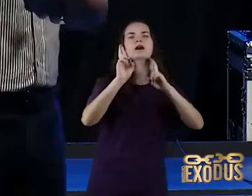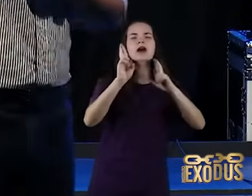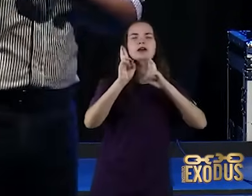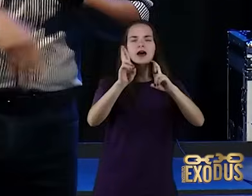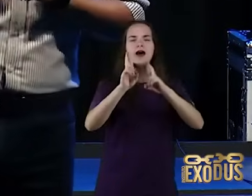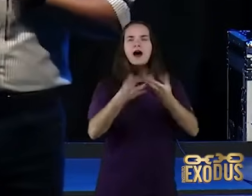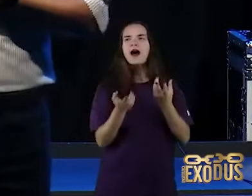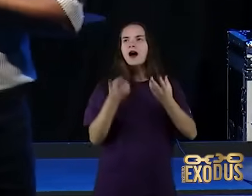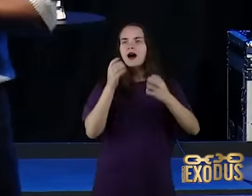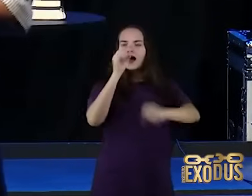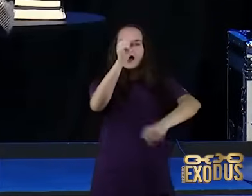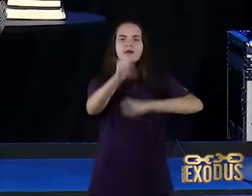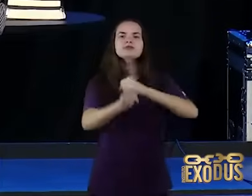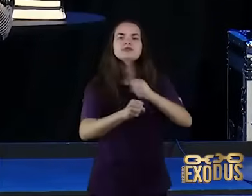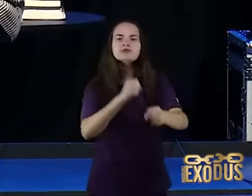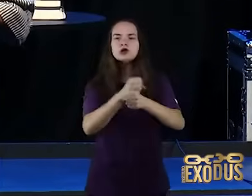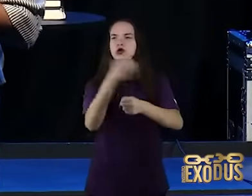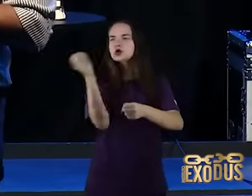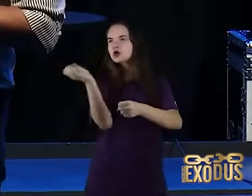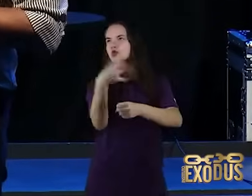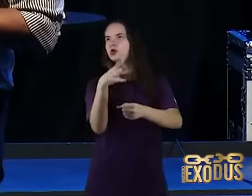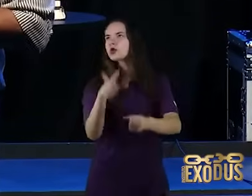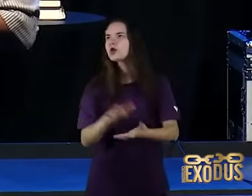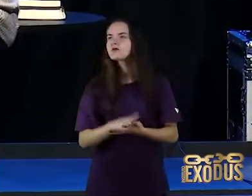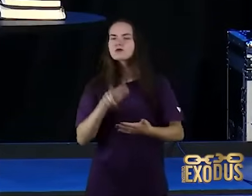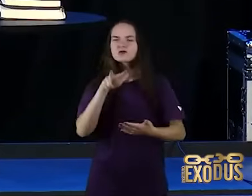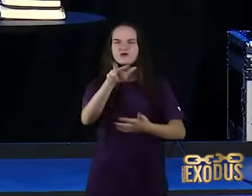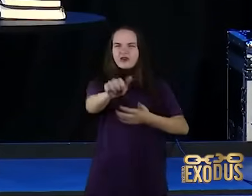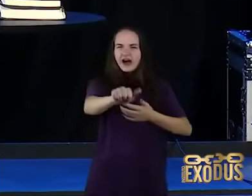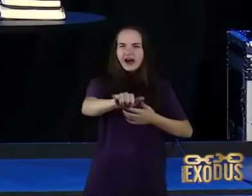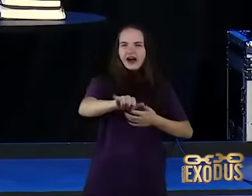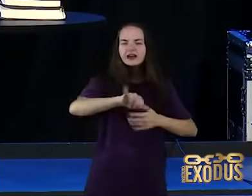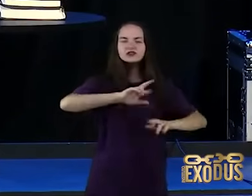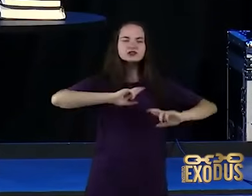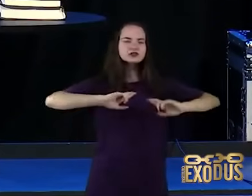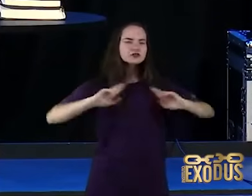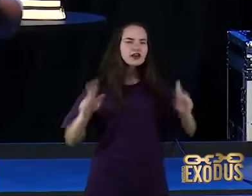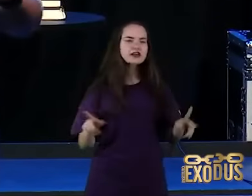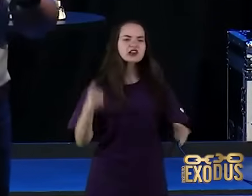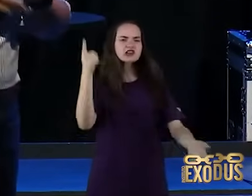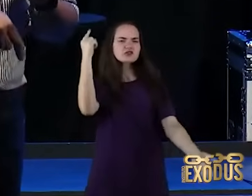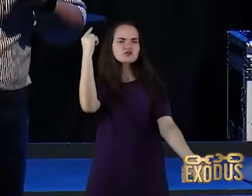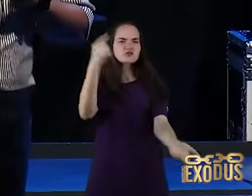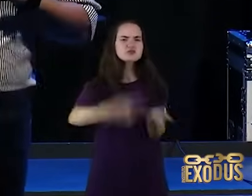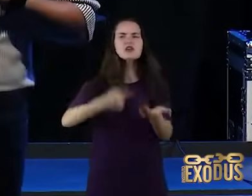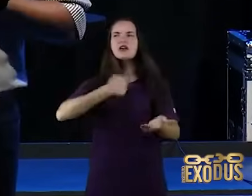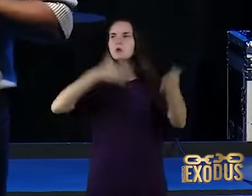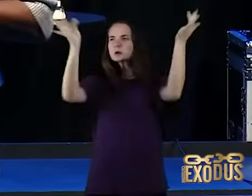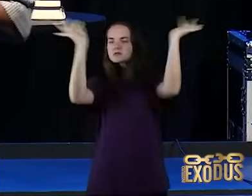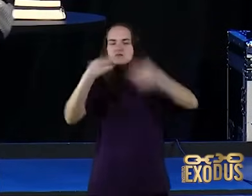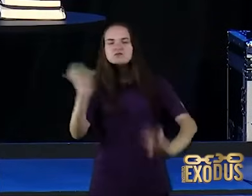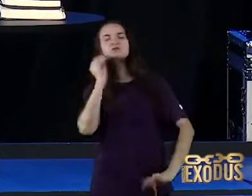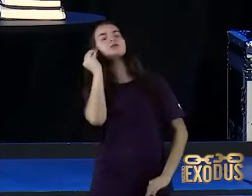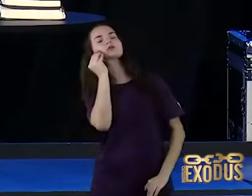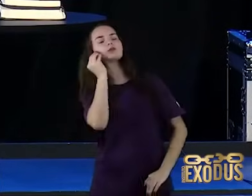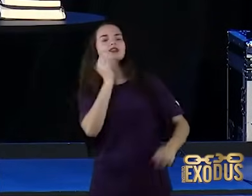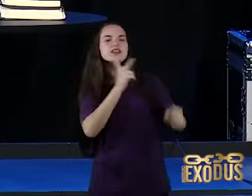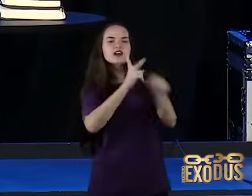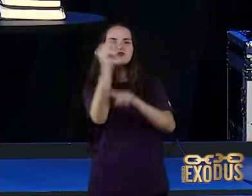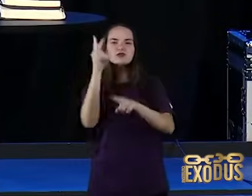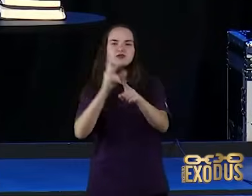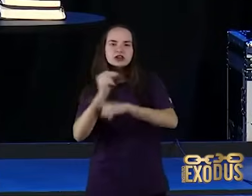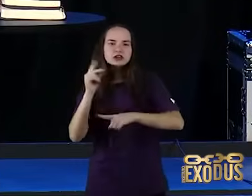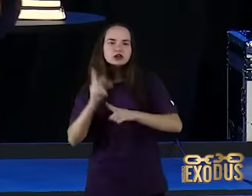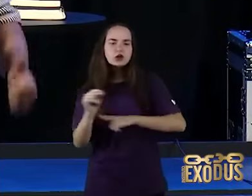fosse o tempo não esse tempo é um tempo marcado para eu ser feliz e para eu experimentar as vitórias que eu não